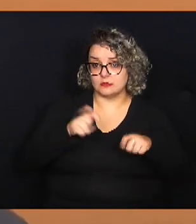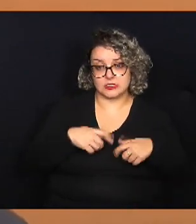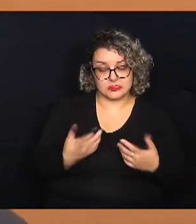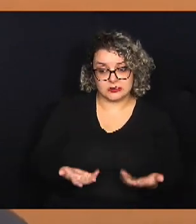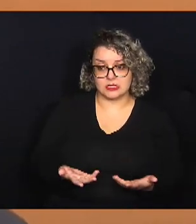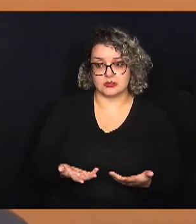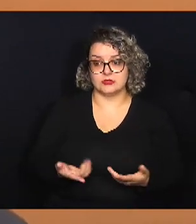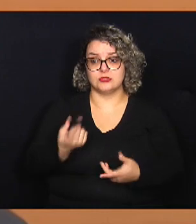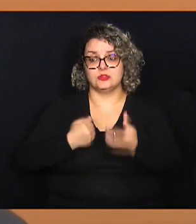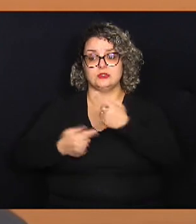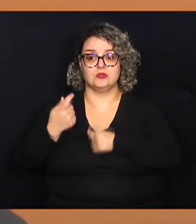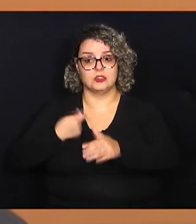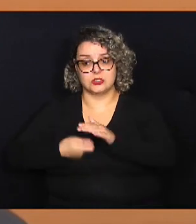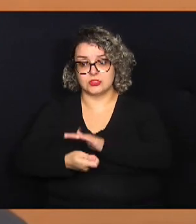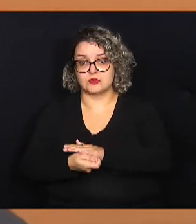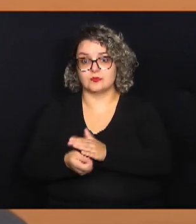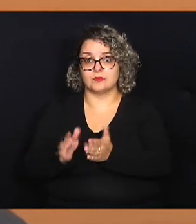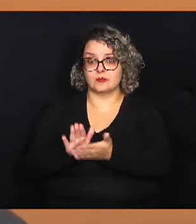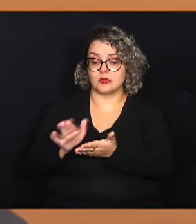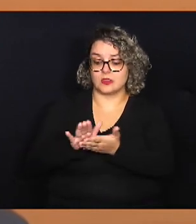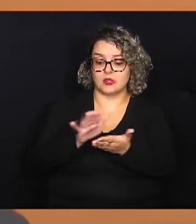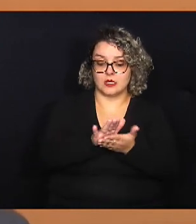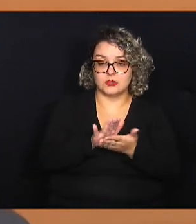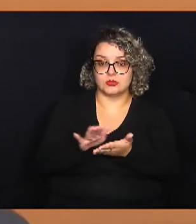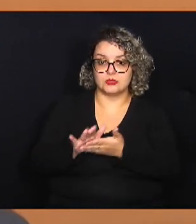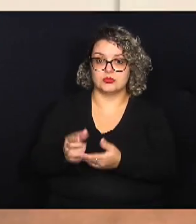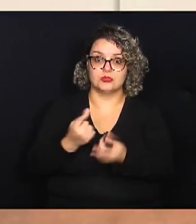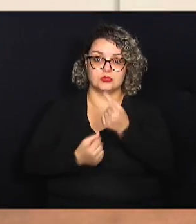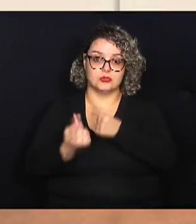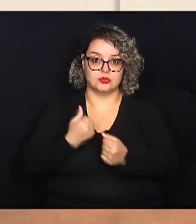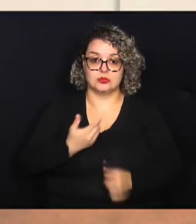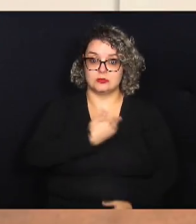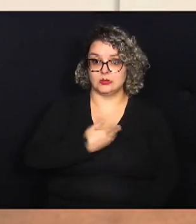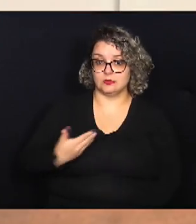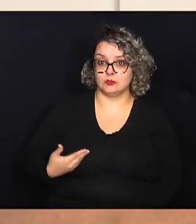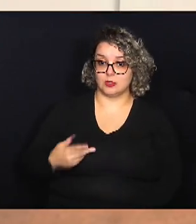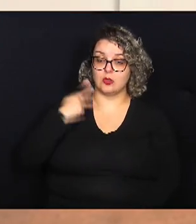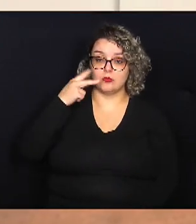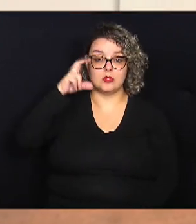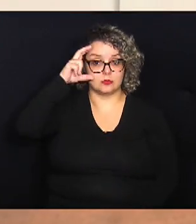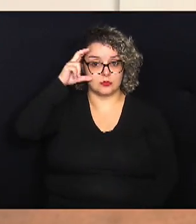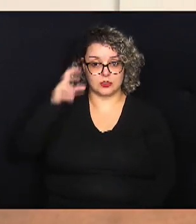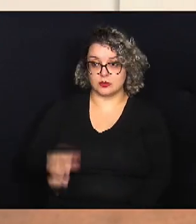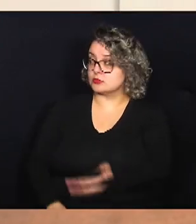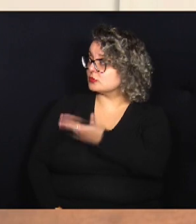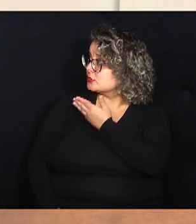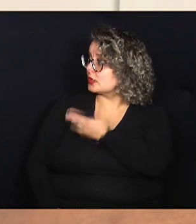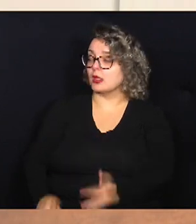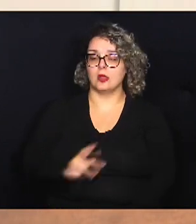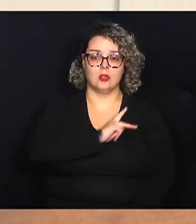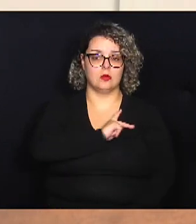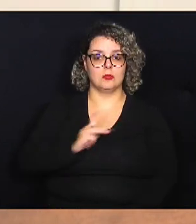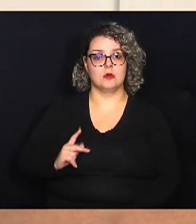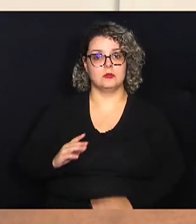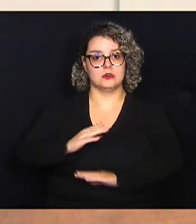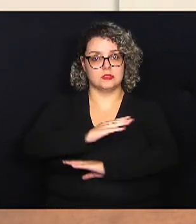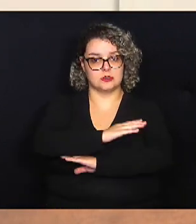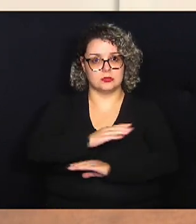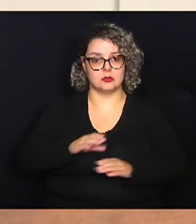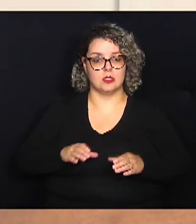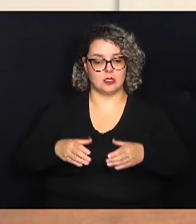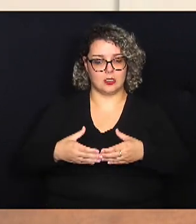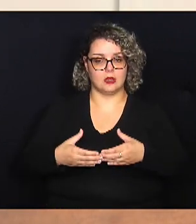de investimento e de custeio do orçamento público. O vereador Carlinhos Camelô, que preside a Comissão de Finanças e